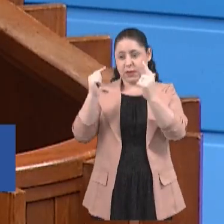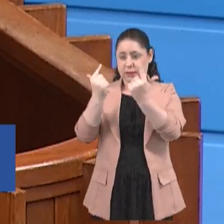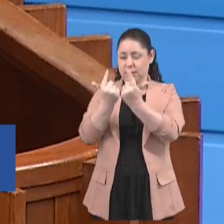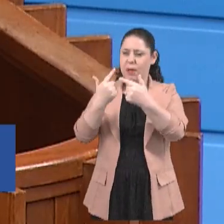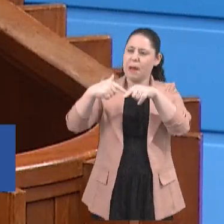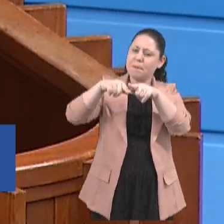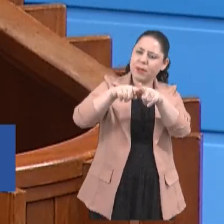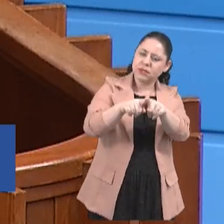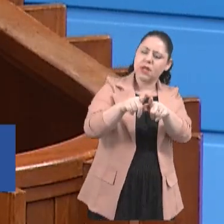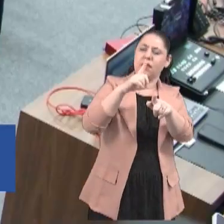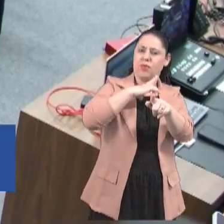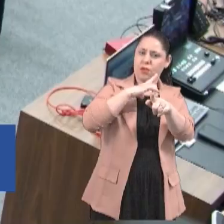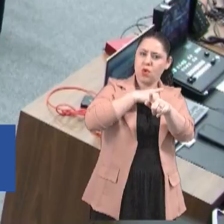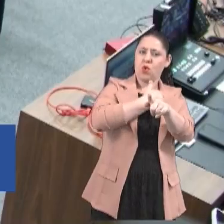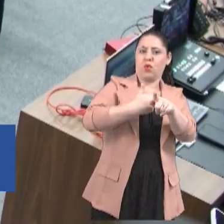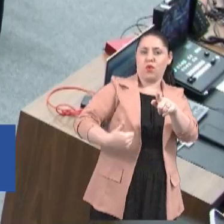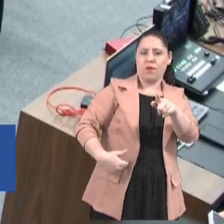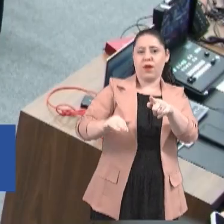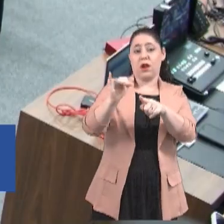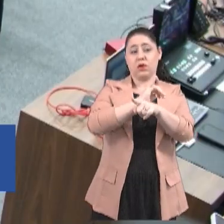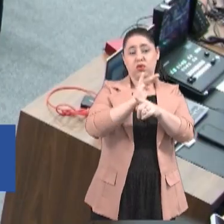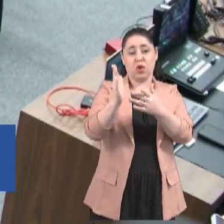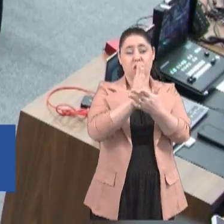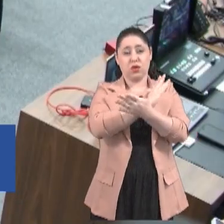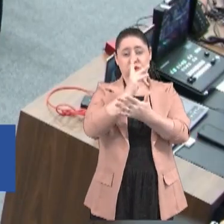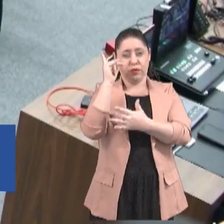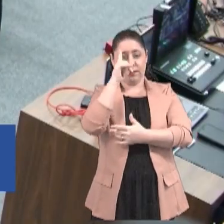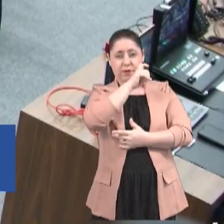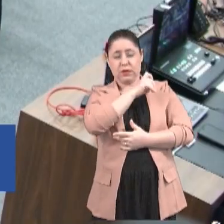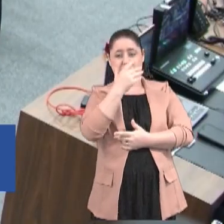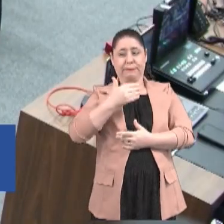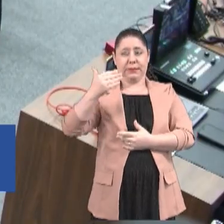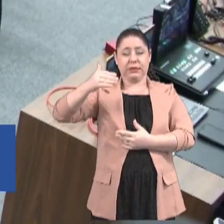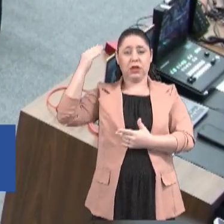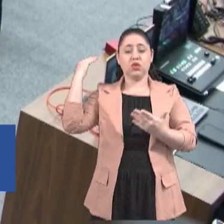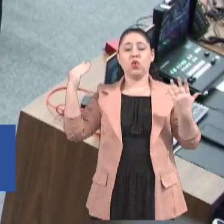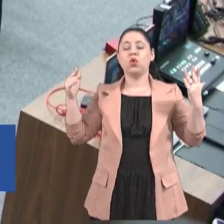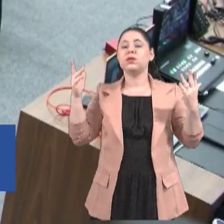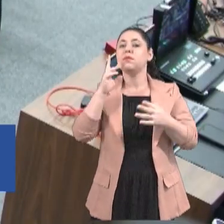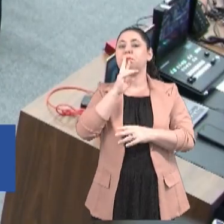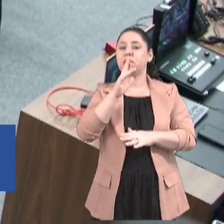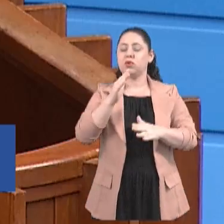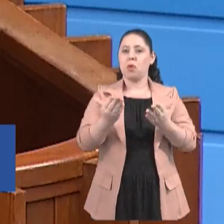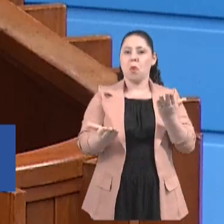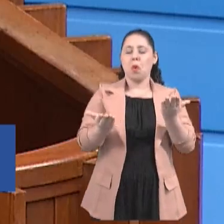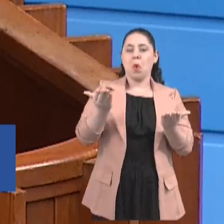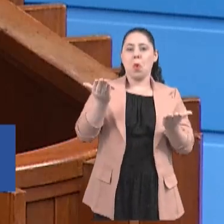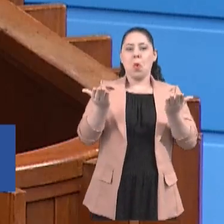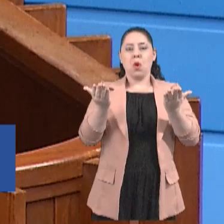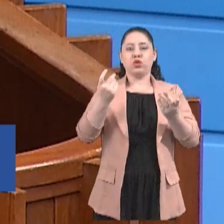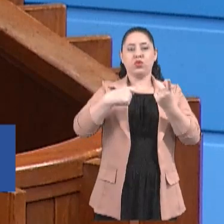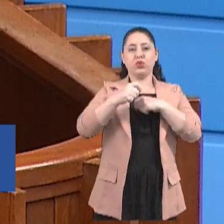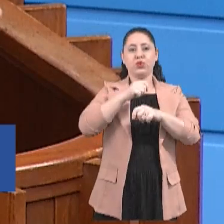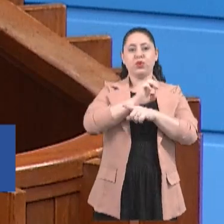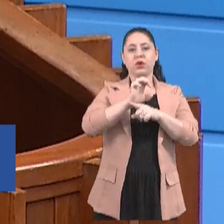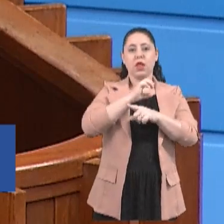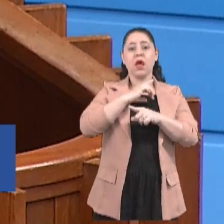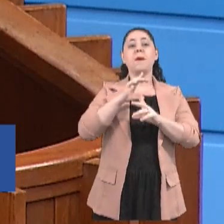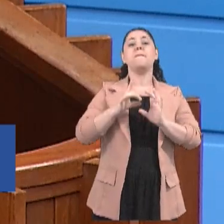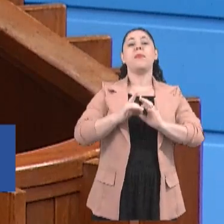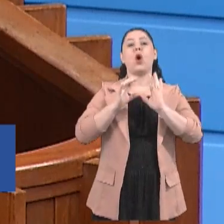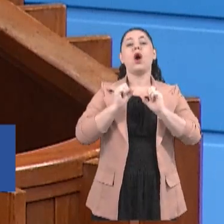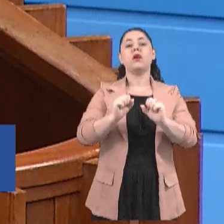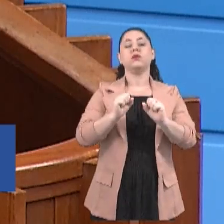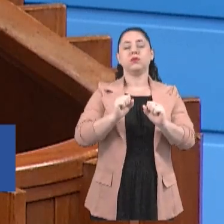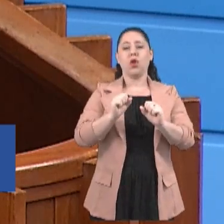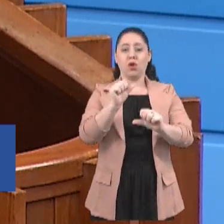parceira do governo, fez ações difíceis no passado que resultam hoje no equilíbrio fiscal e de gestão do Estado, que permite